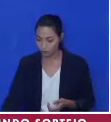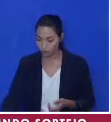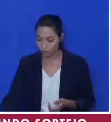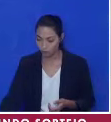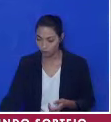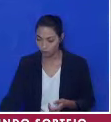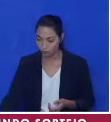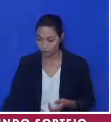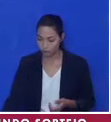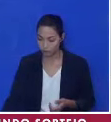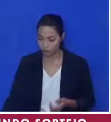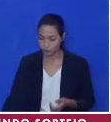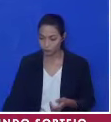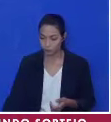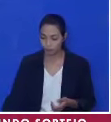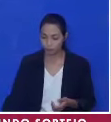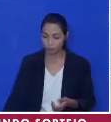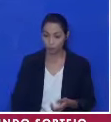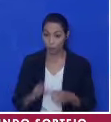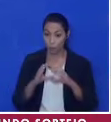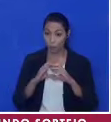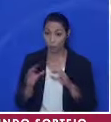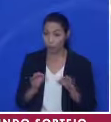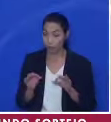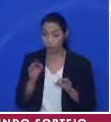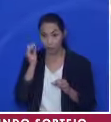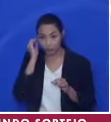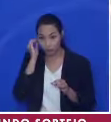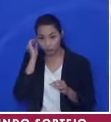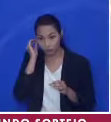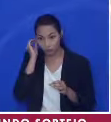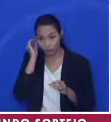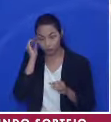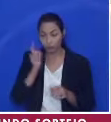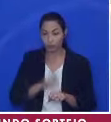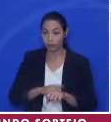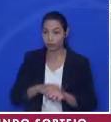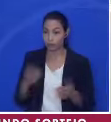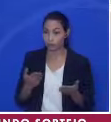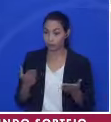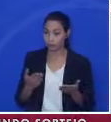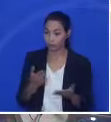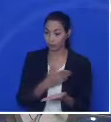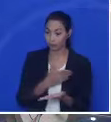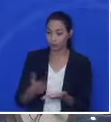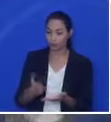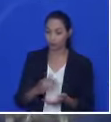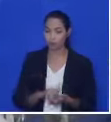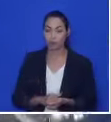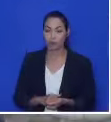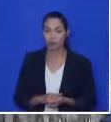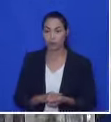Você está preparada? Preparado? Apostas em mãos, bolas posicionadas. A hora é agora. Valendo!